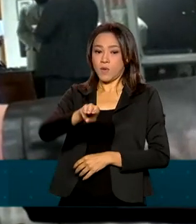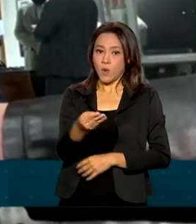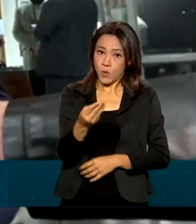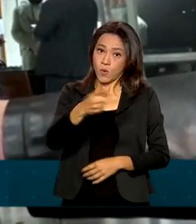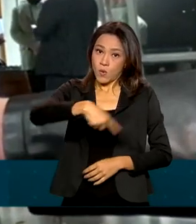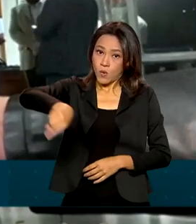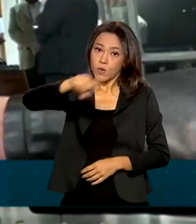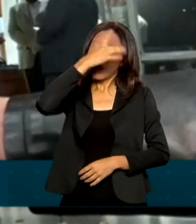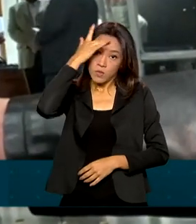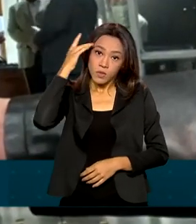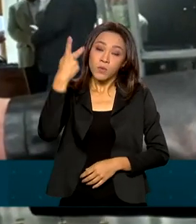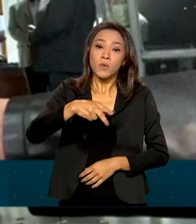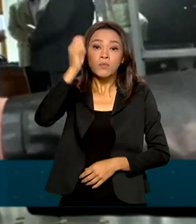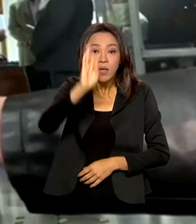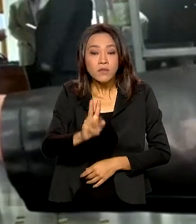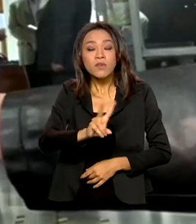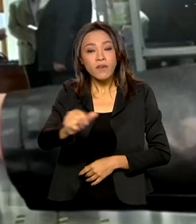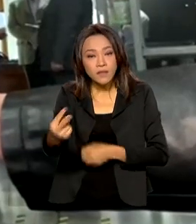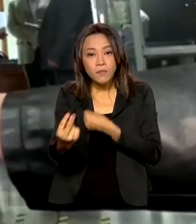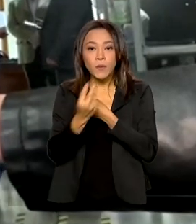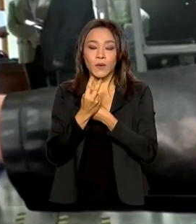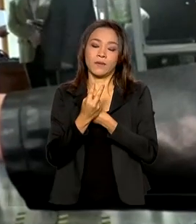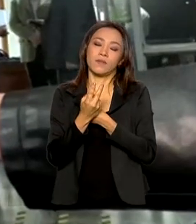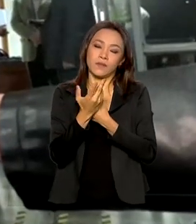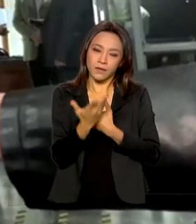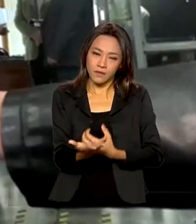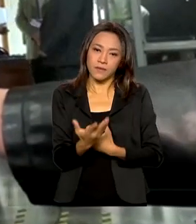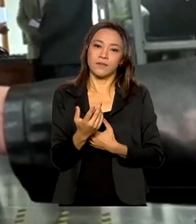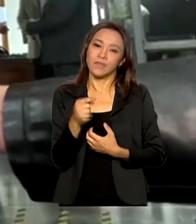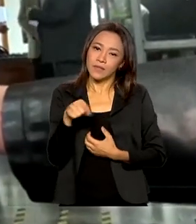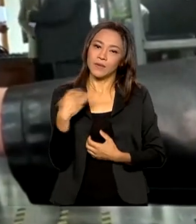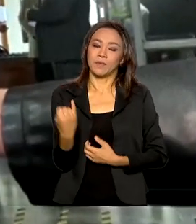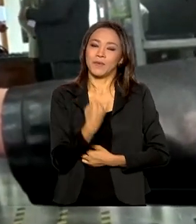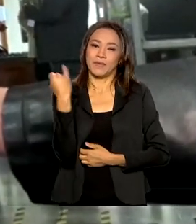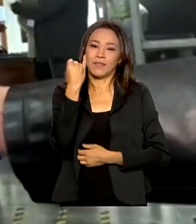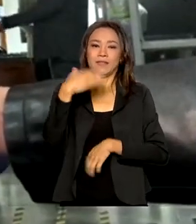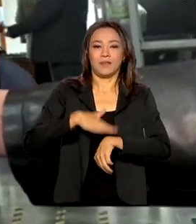brasileiros que serão imunizados a mais, e isso é importante nesse momento. Né?